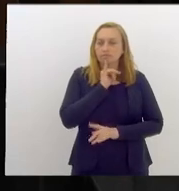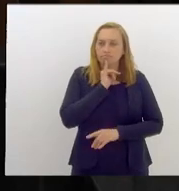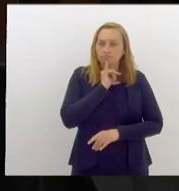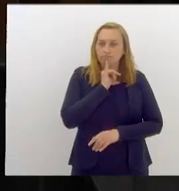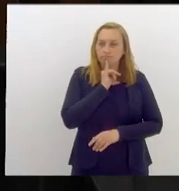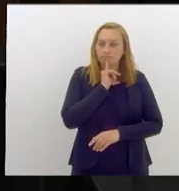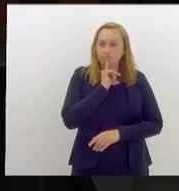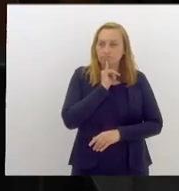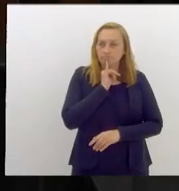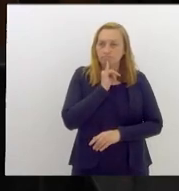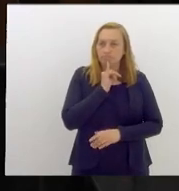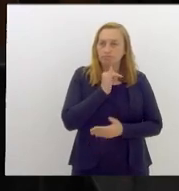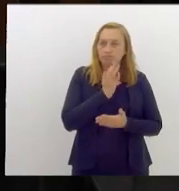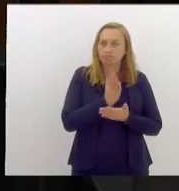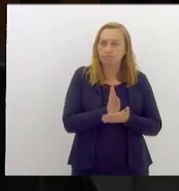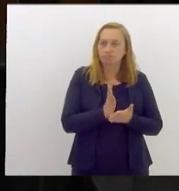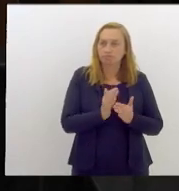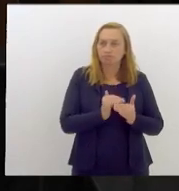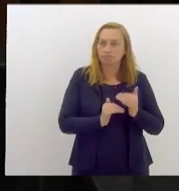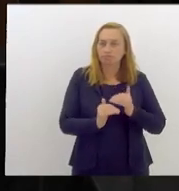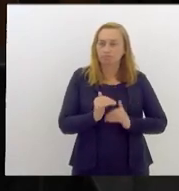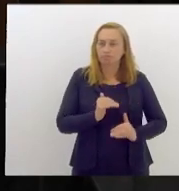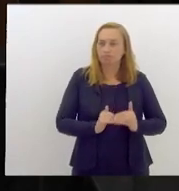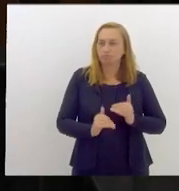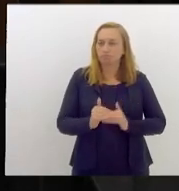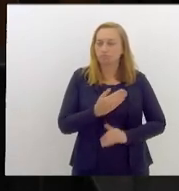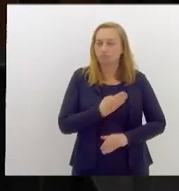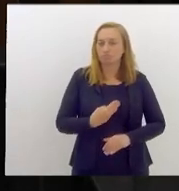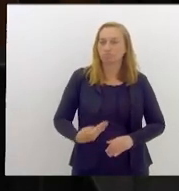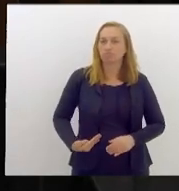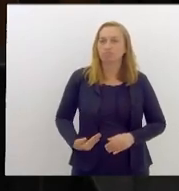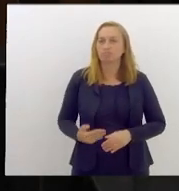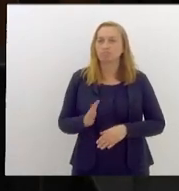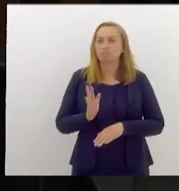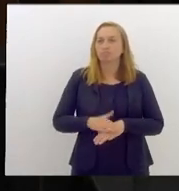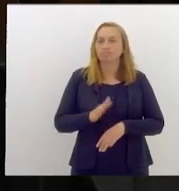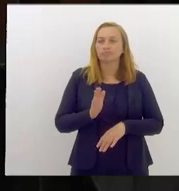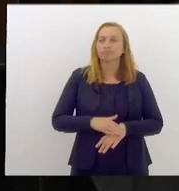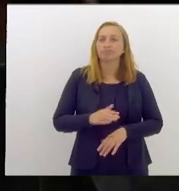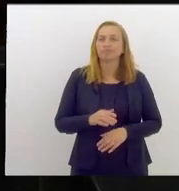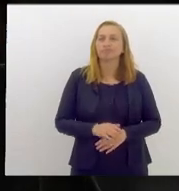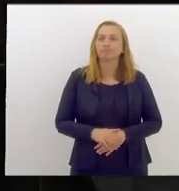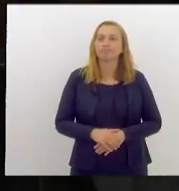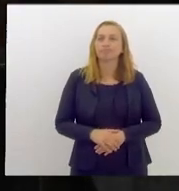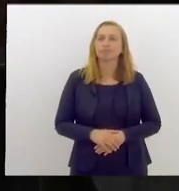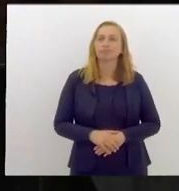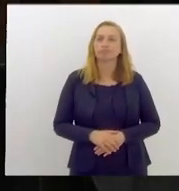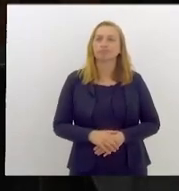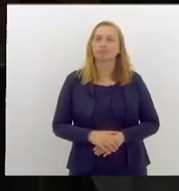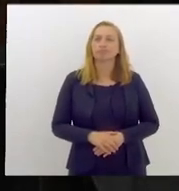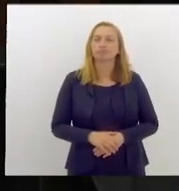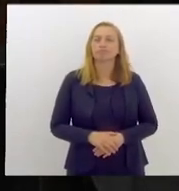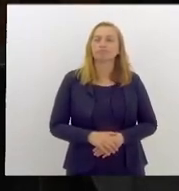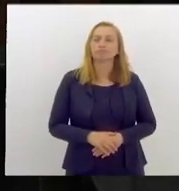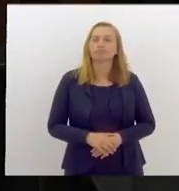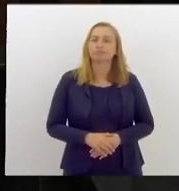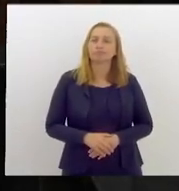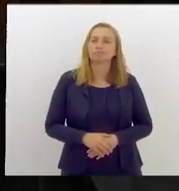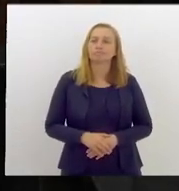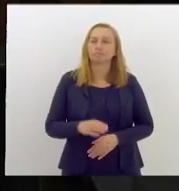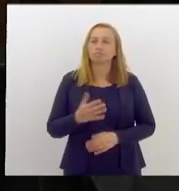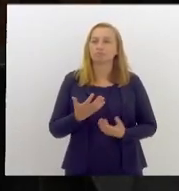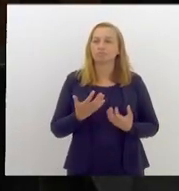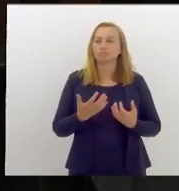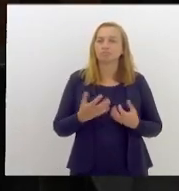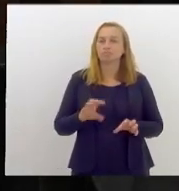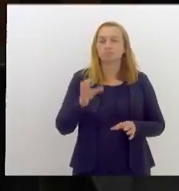acaba retratando um governo que cada vez mais se dissocia dos